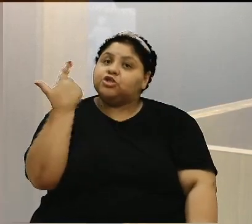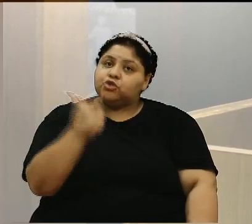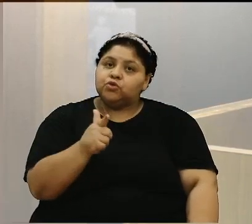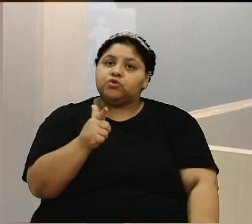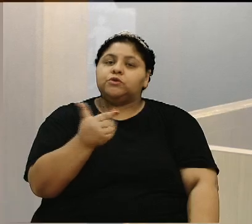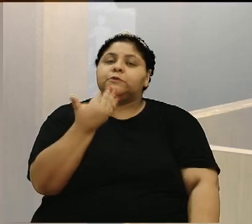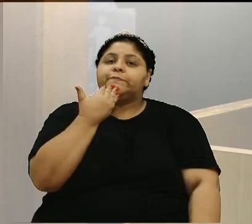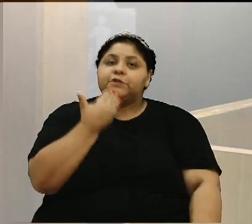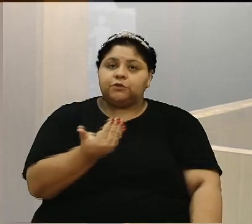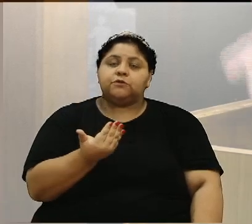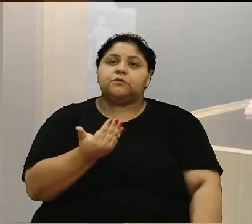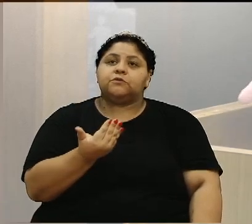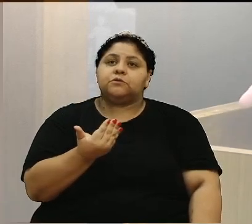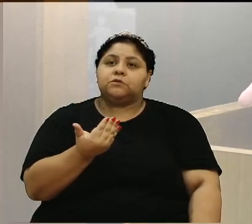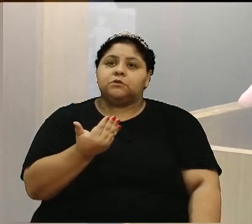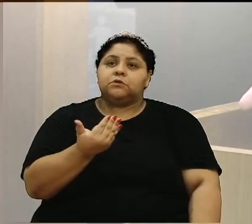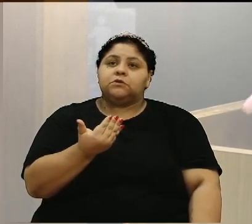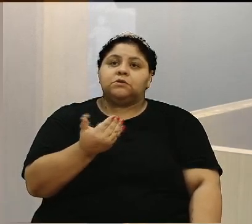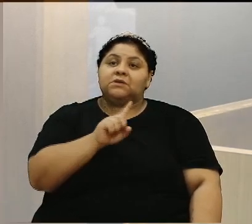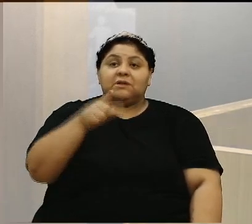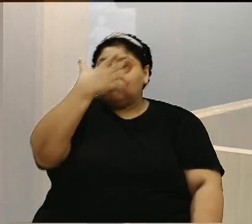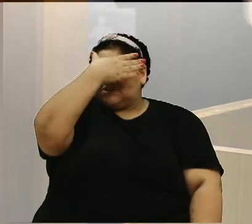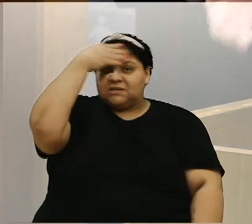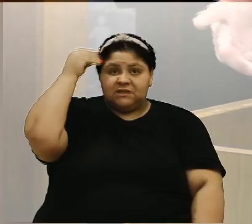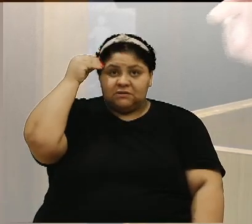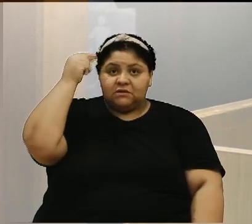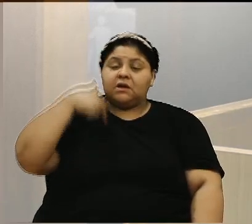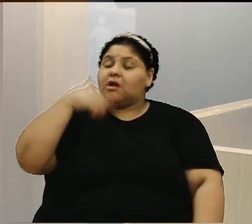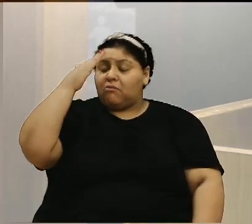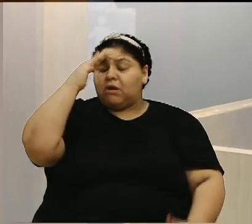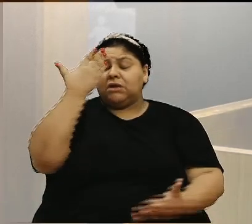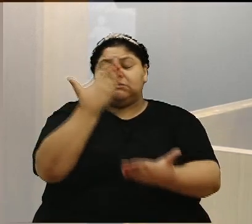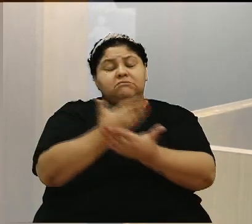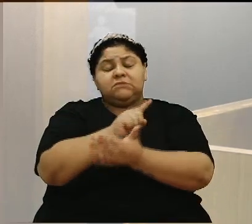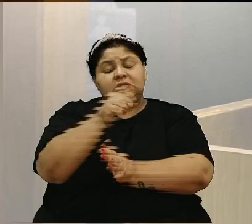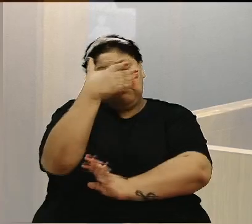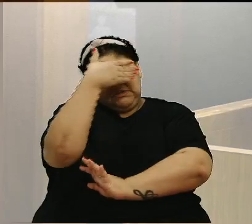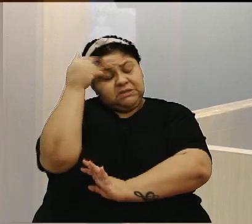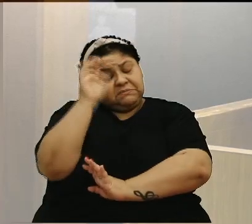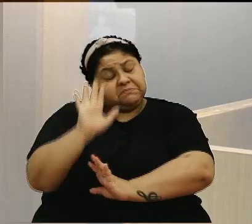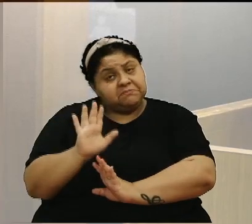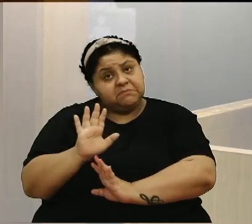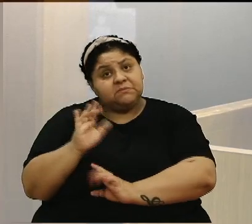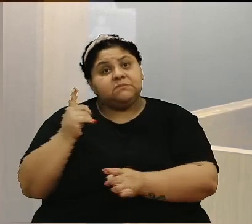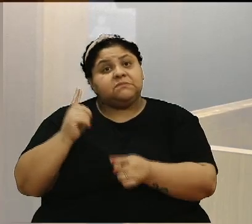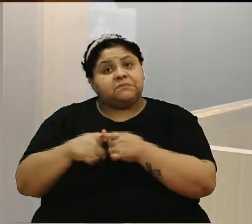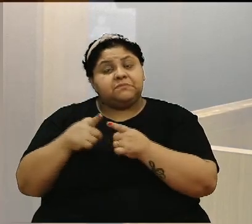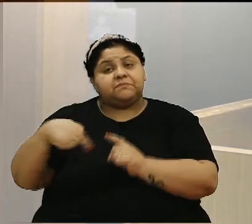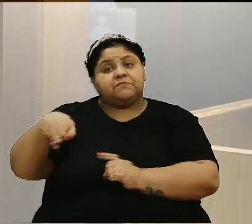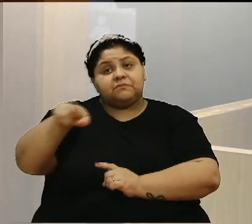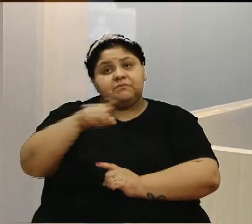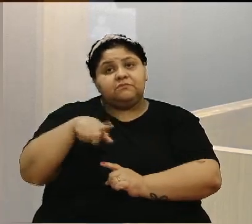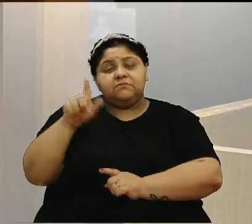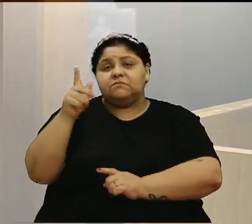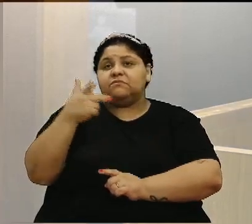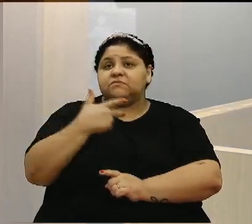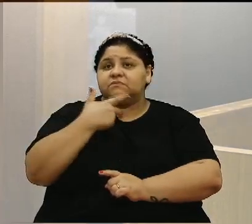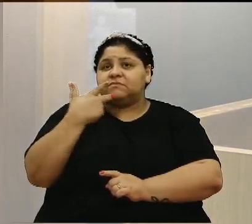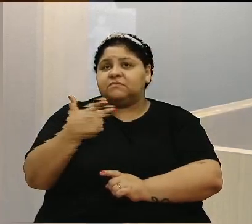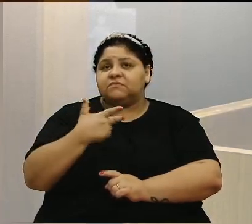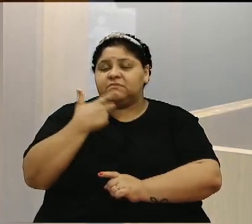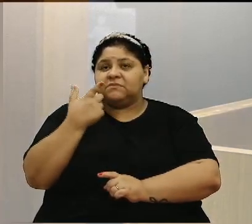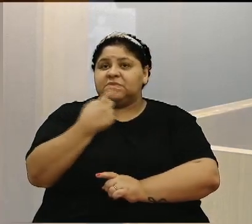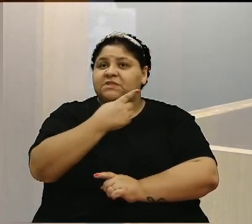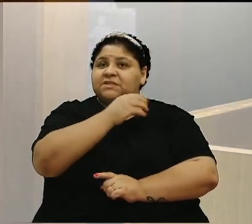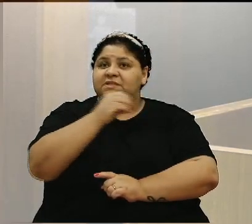esse pedido para que não se caia no esquecimento. Acredito que não vai cair no esquecimento, porque nós estamos falando de 100